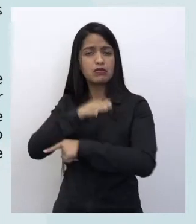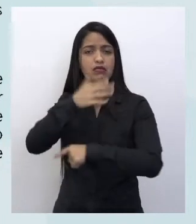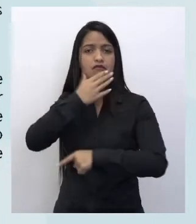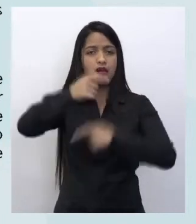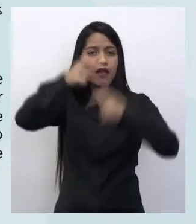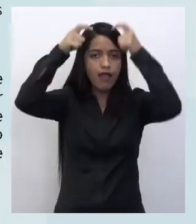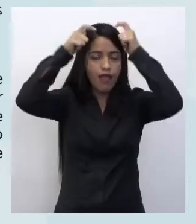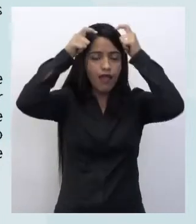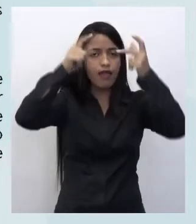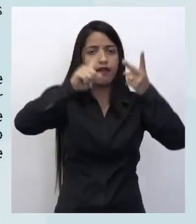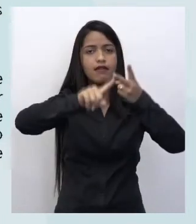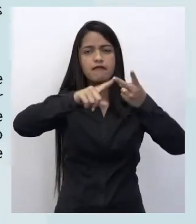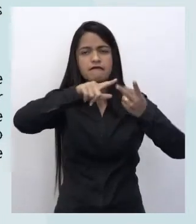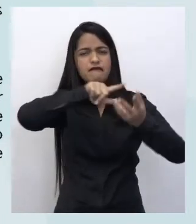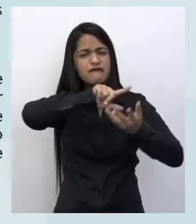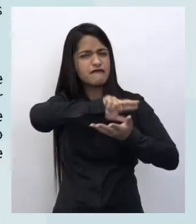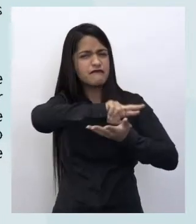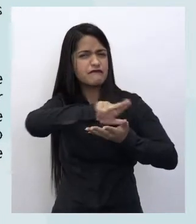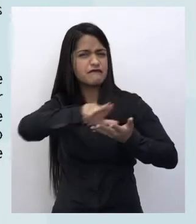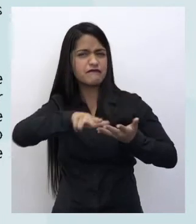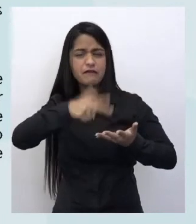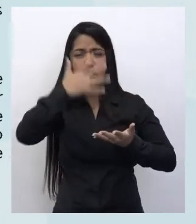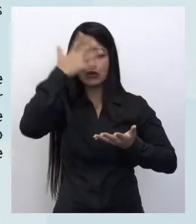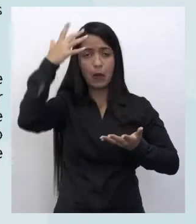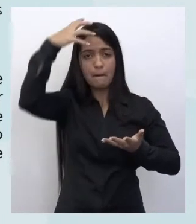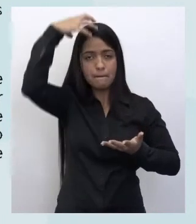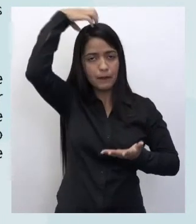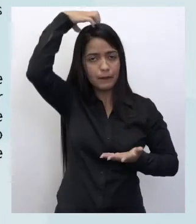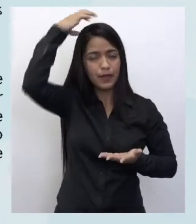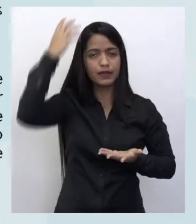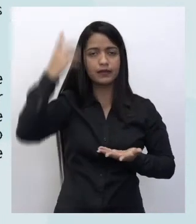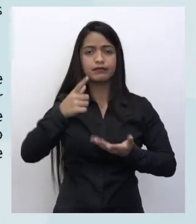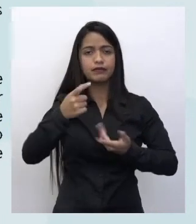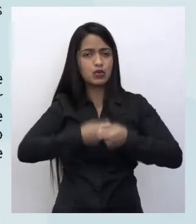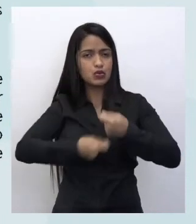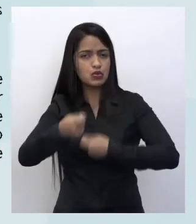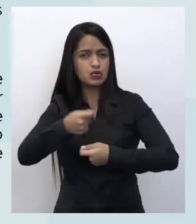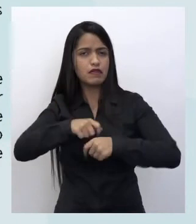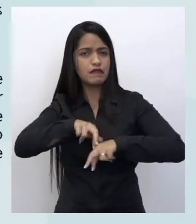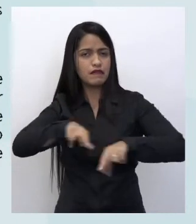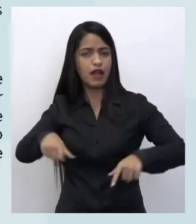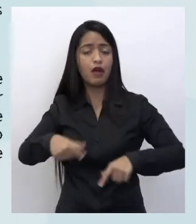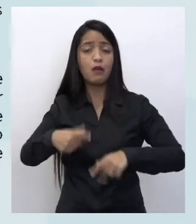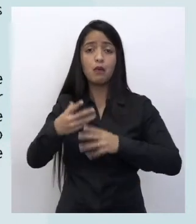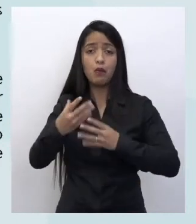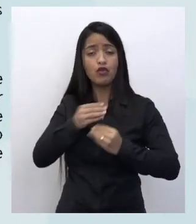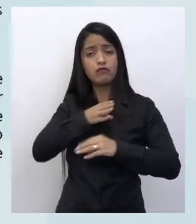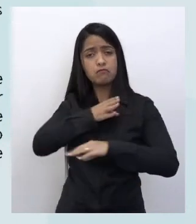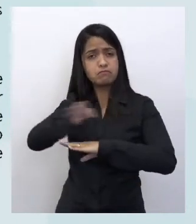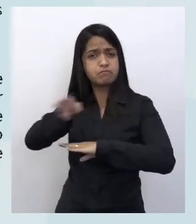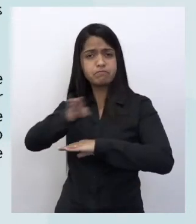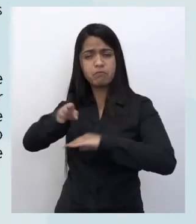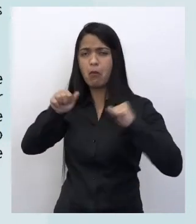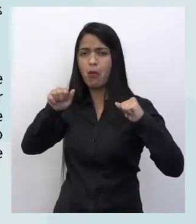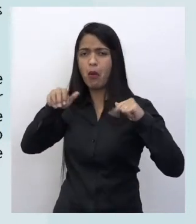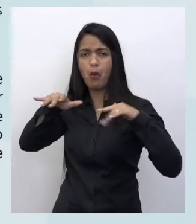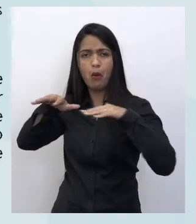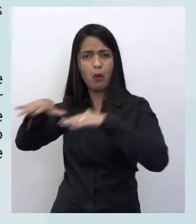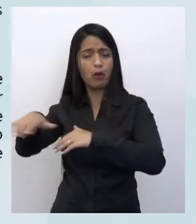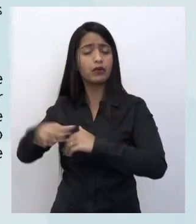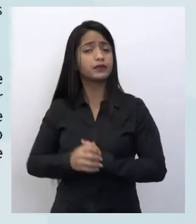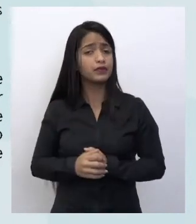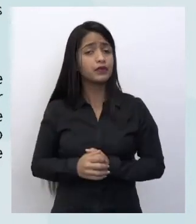negociantes e pastores. A quantidade de donativos em depósito no templo é enorme. Não existe em parte alguma do